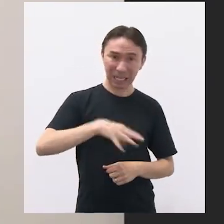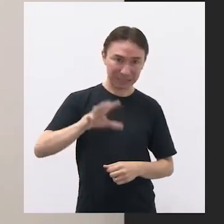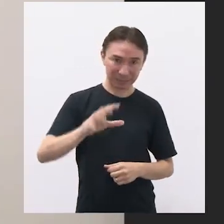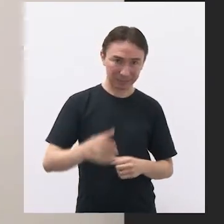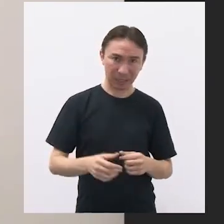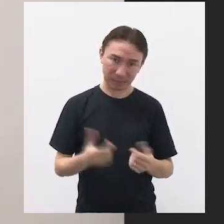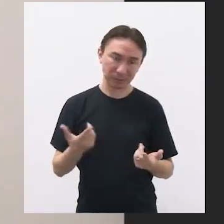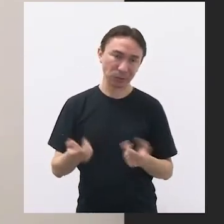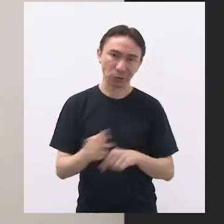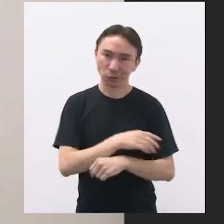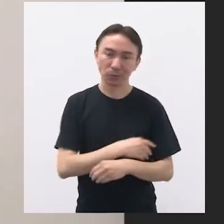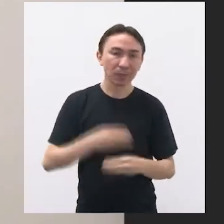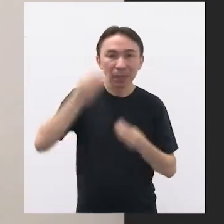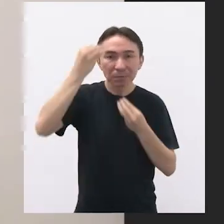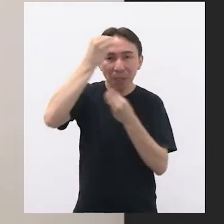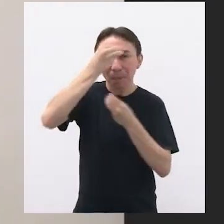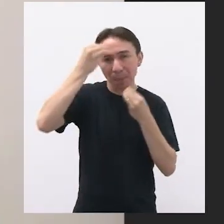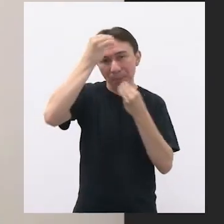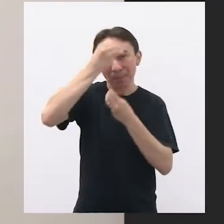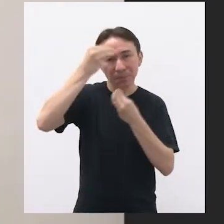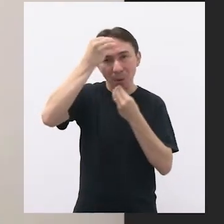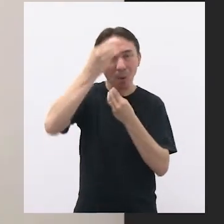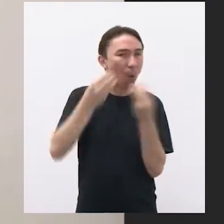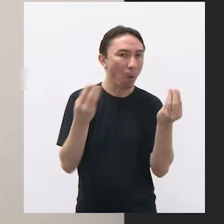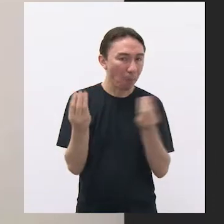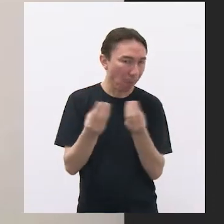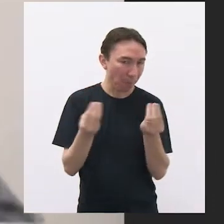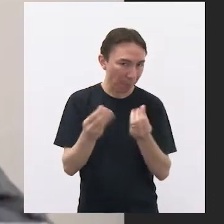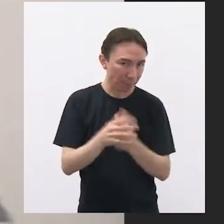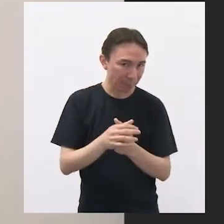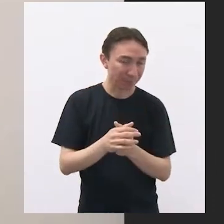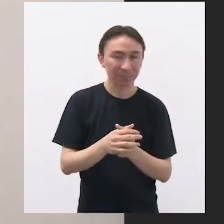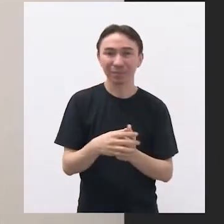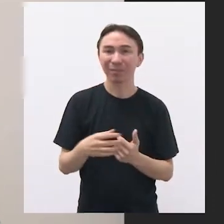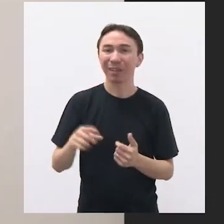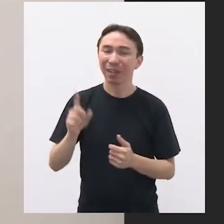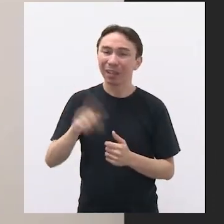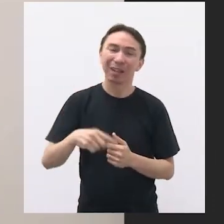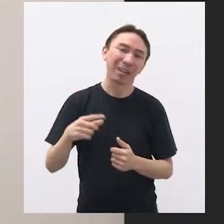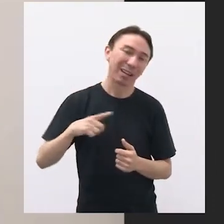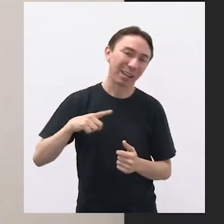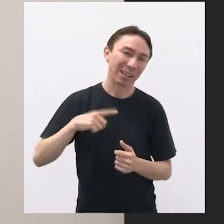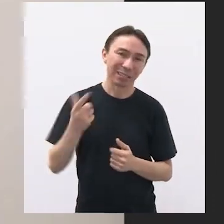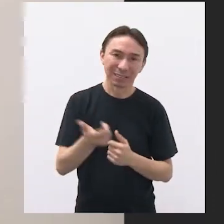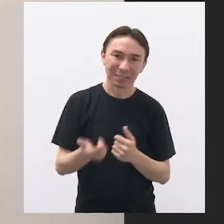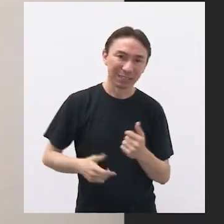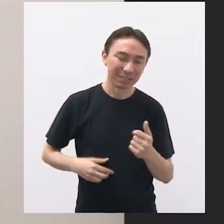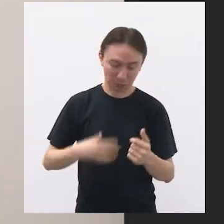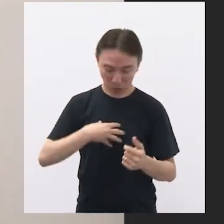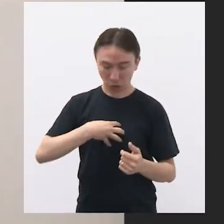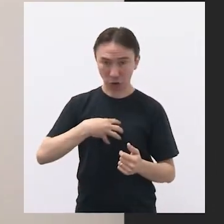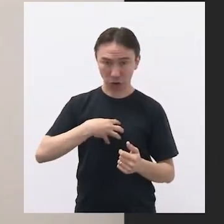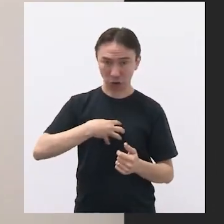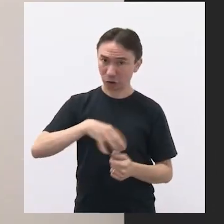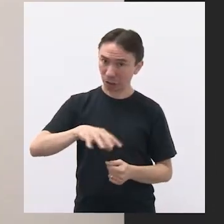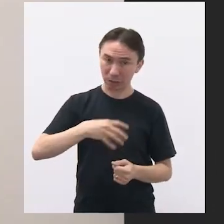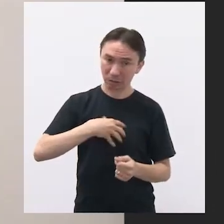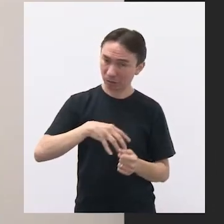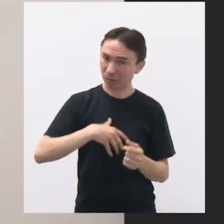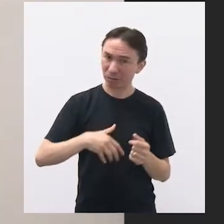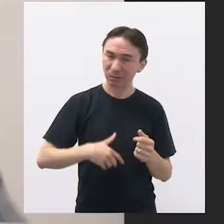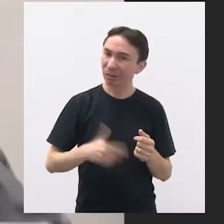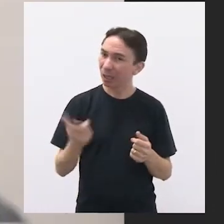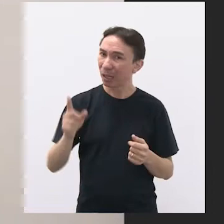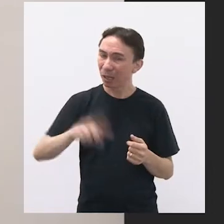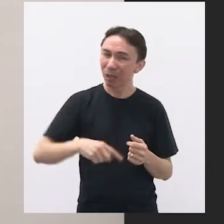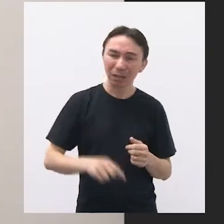sexualidade? As identidades, elas são convergentes, né? Elas estão em processo único. Então, quando a gente